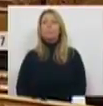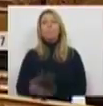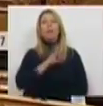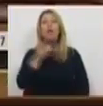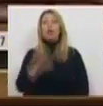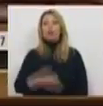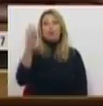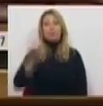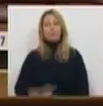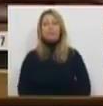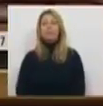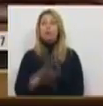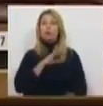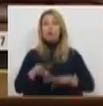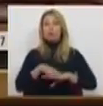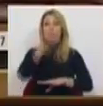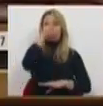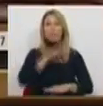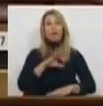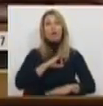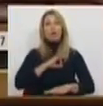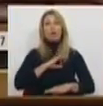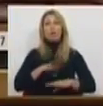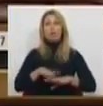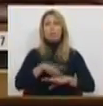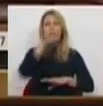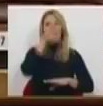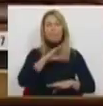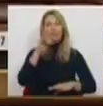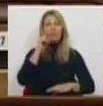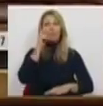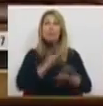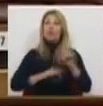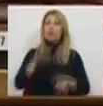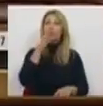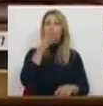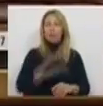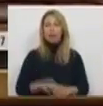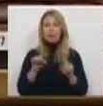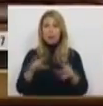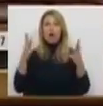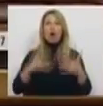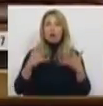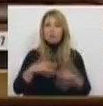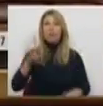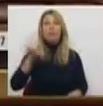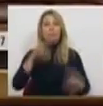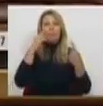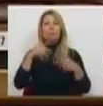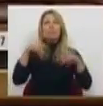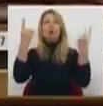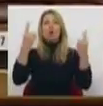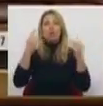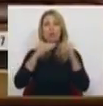Sr. Presidente, senhores membros do Governo, senhores deputados, este orçamento também mostra bem